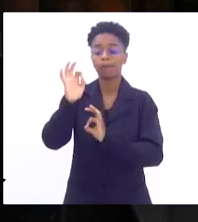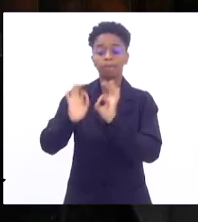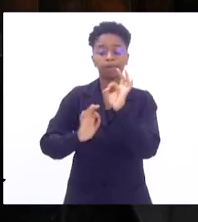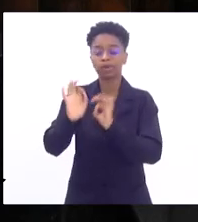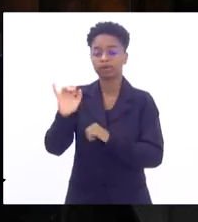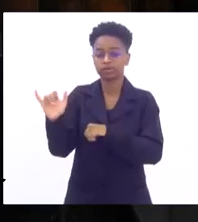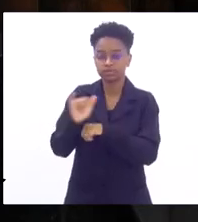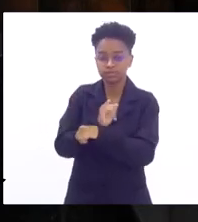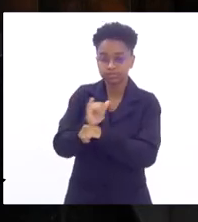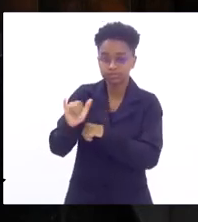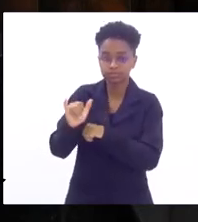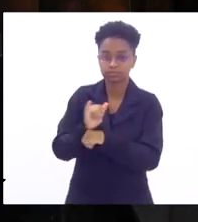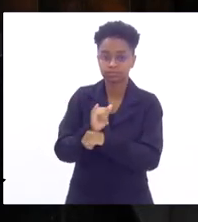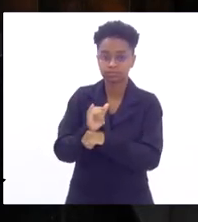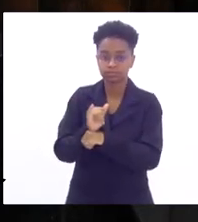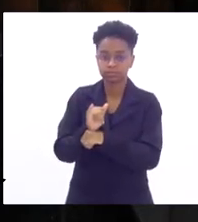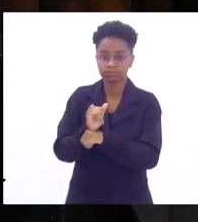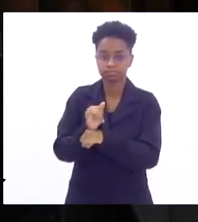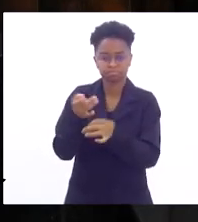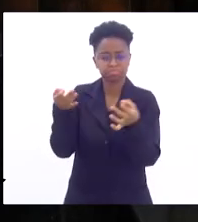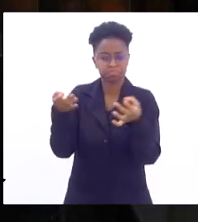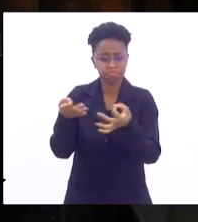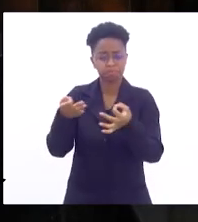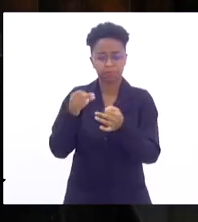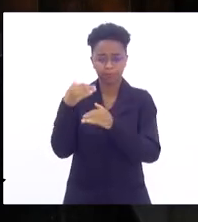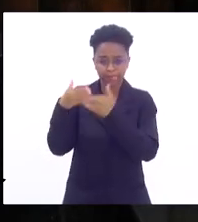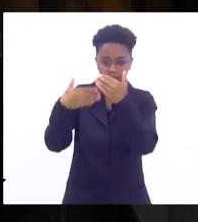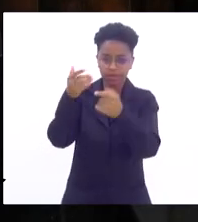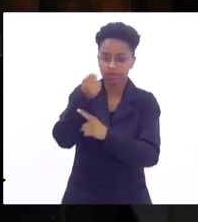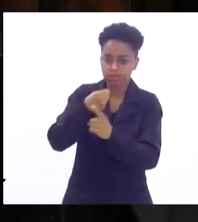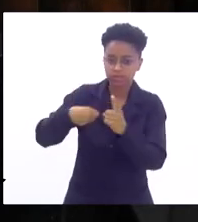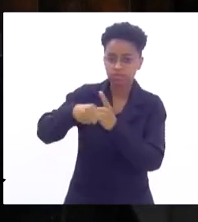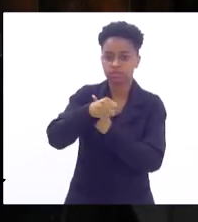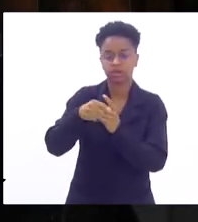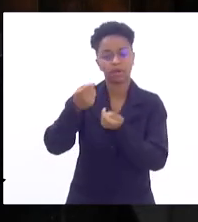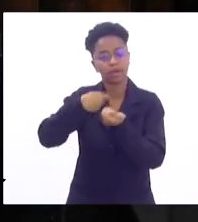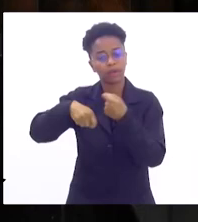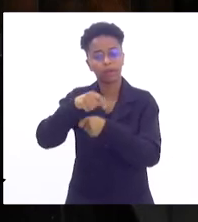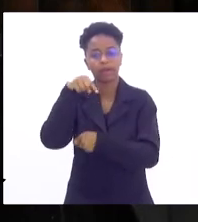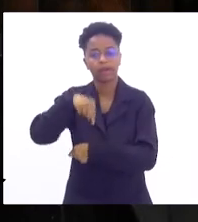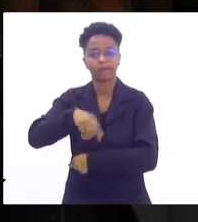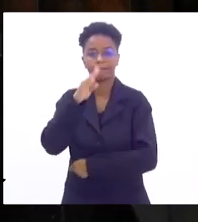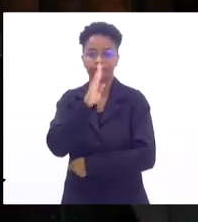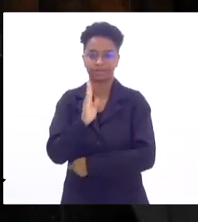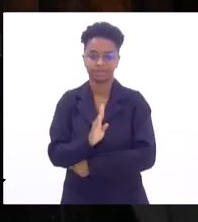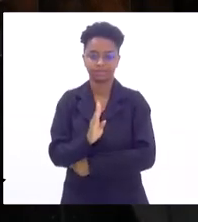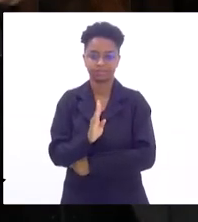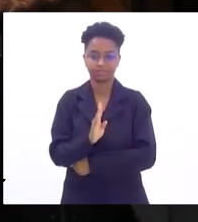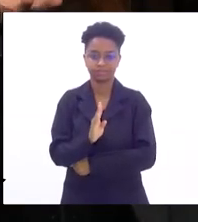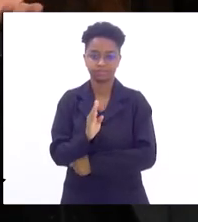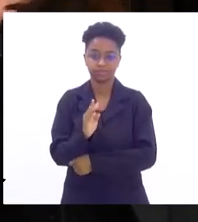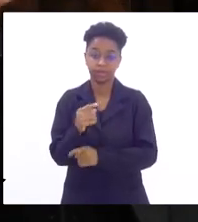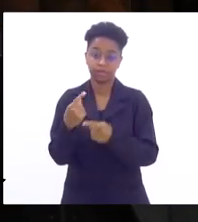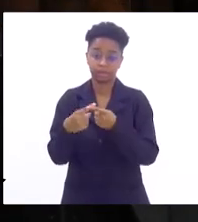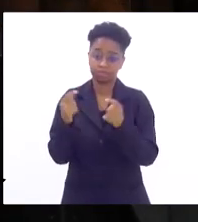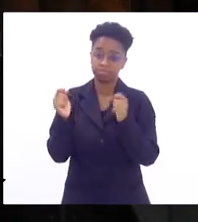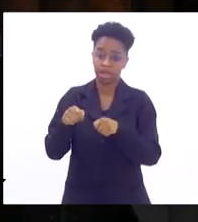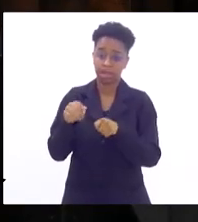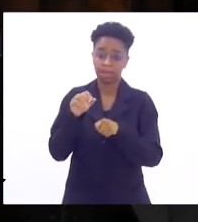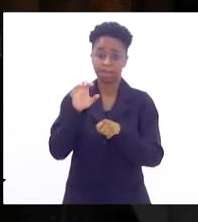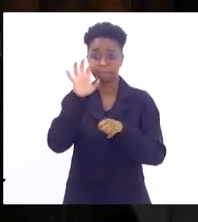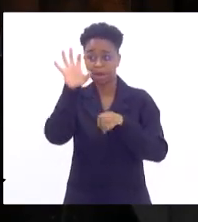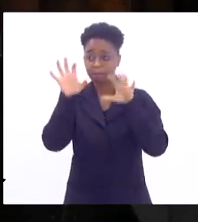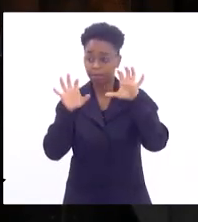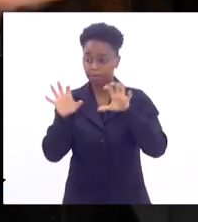estratégico de desenvolvimento econômico e social do nosso país para que os estados Federados